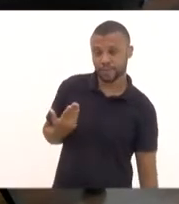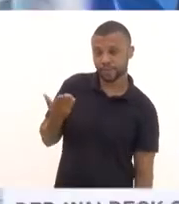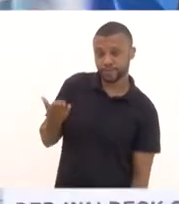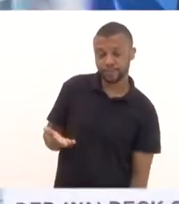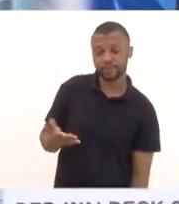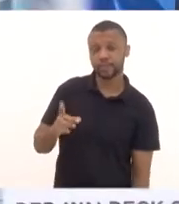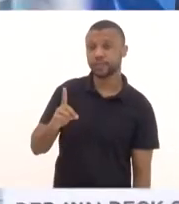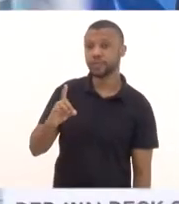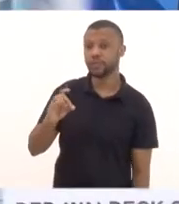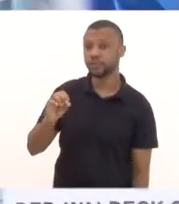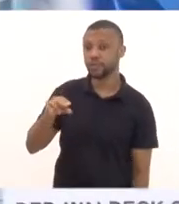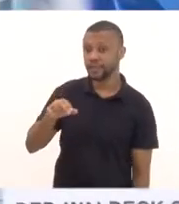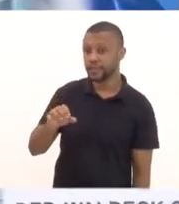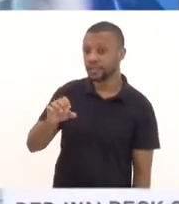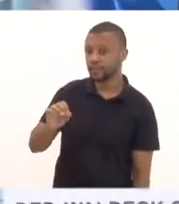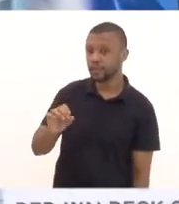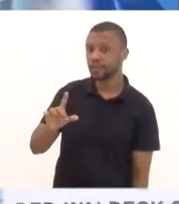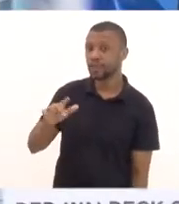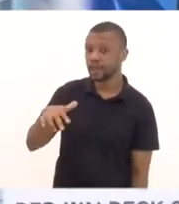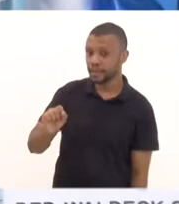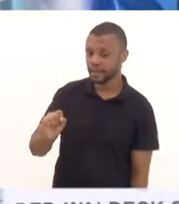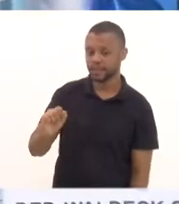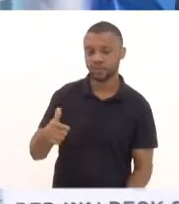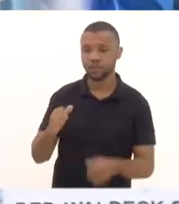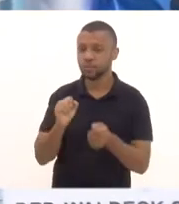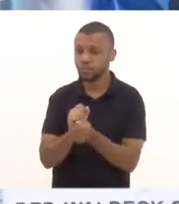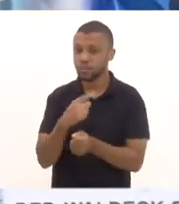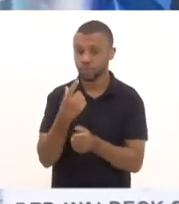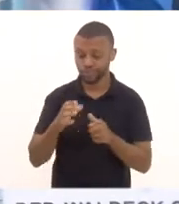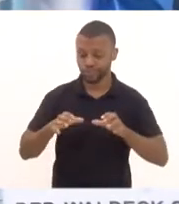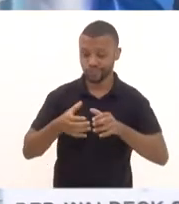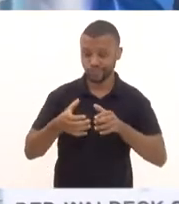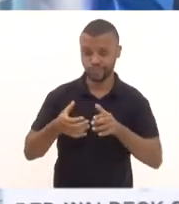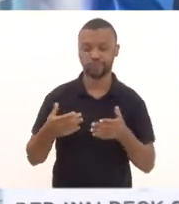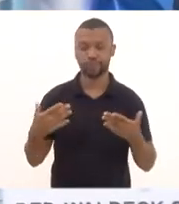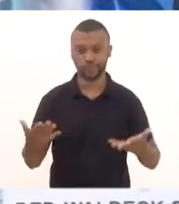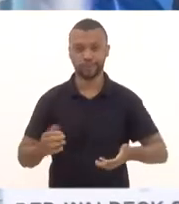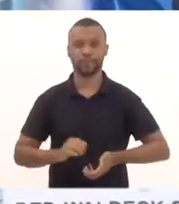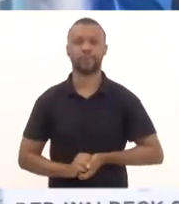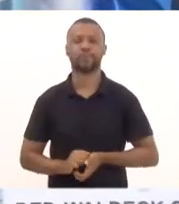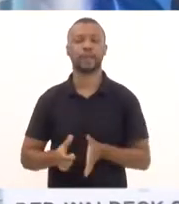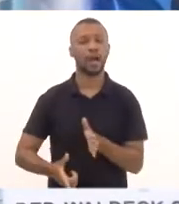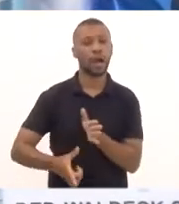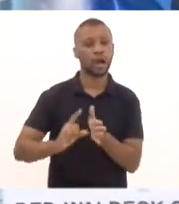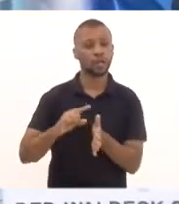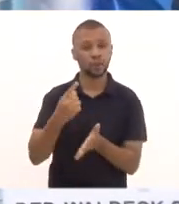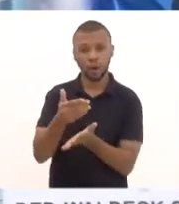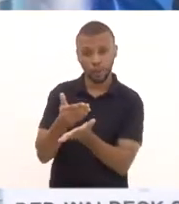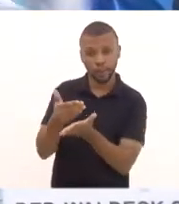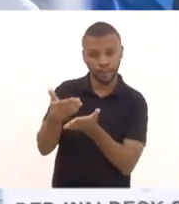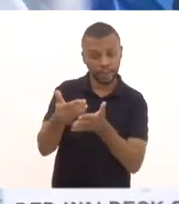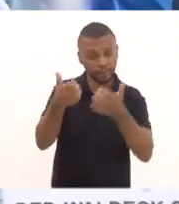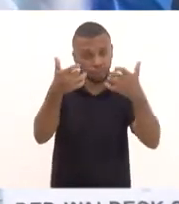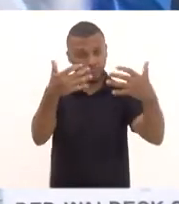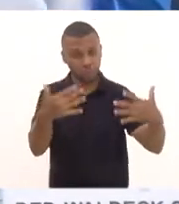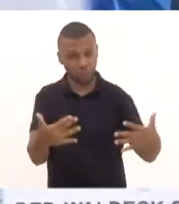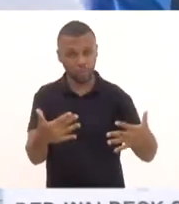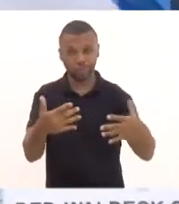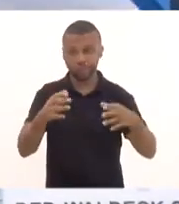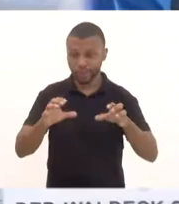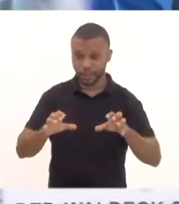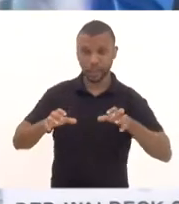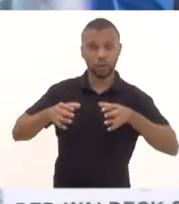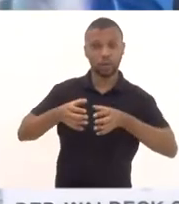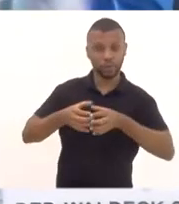São João sair antes de fazerem tudo aqui do que eu proponho de planos de trabalho eu